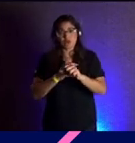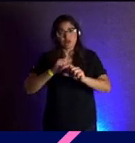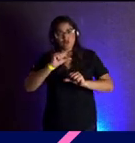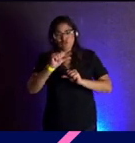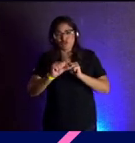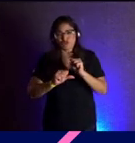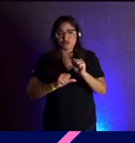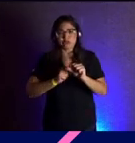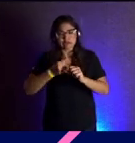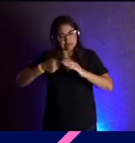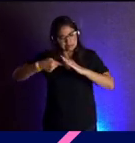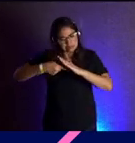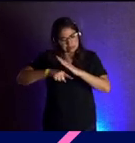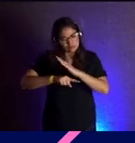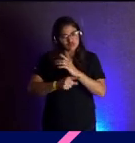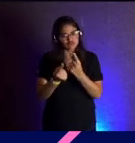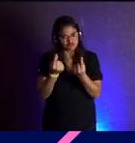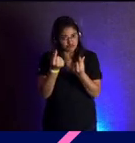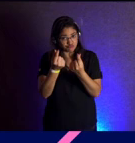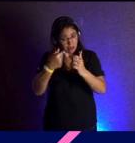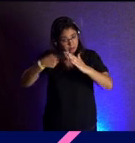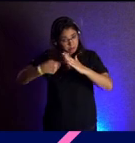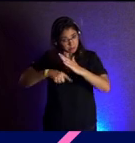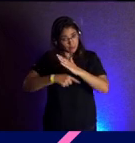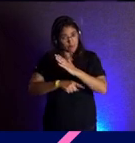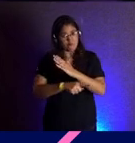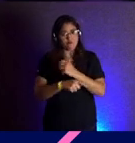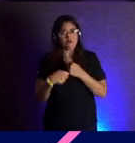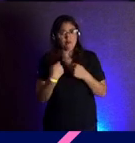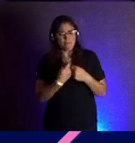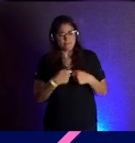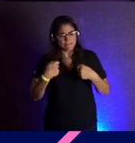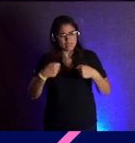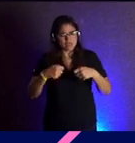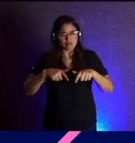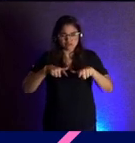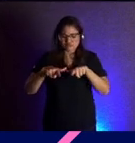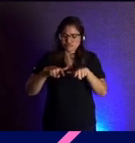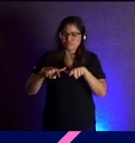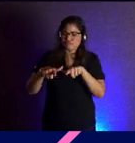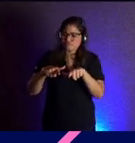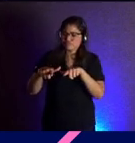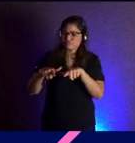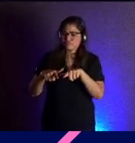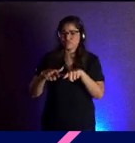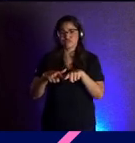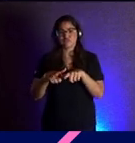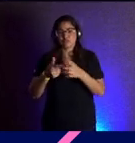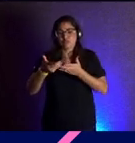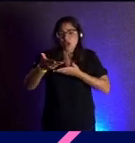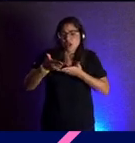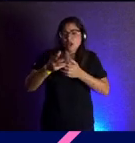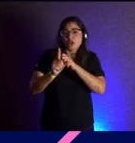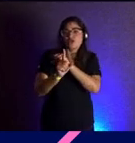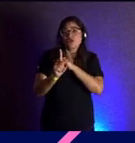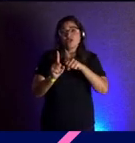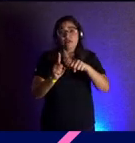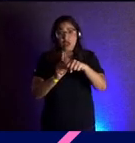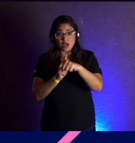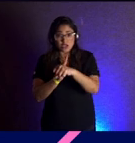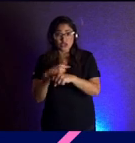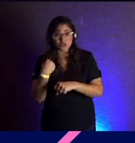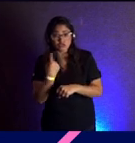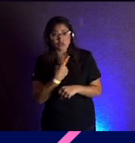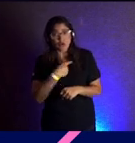econômica profunda. Quer dizer, a gente precisa trabalhar a sociedade de uma forma bastante transversal. A gente, eu digo, a sociedade precisa